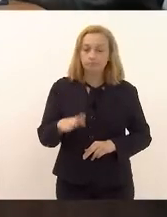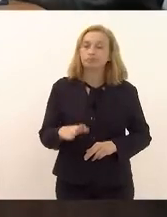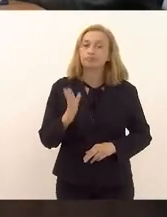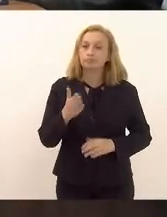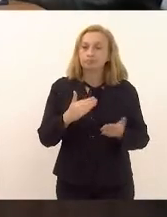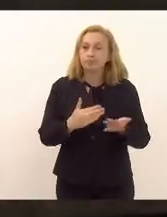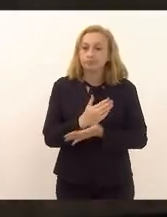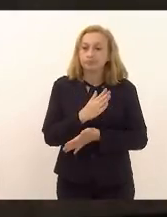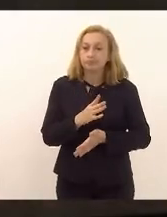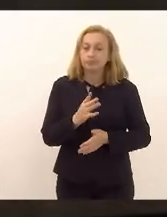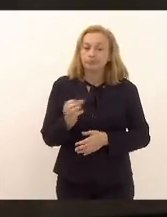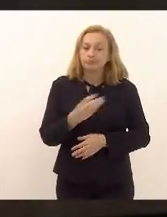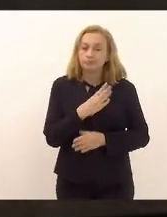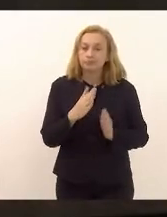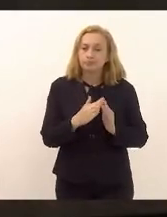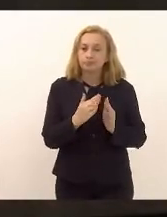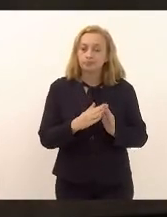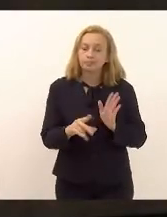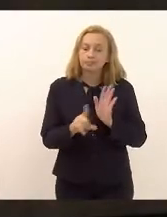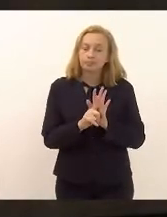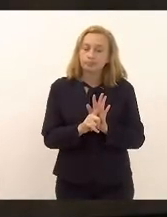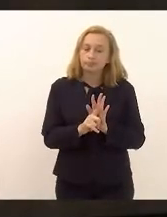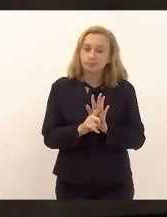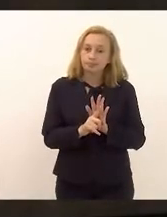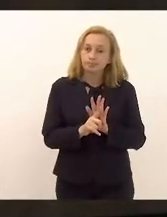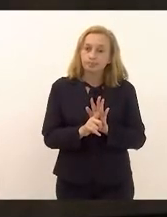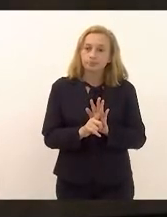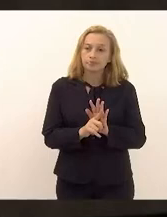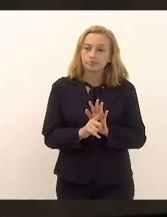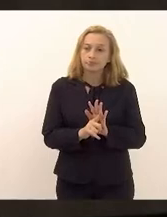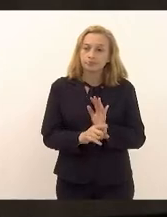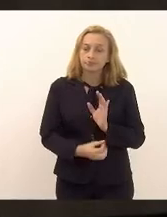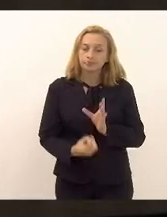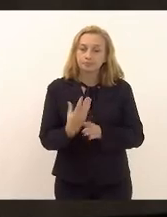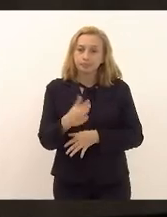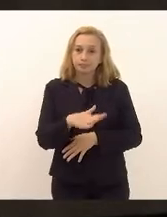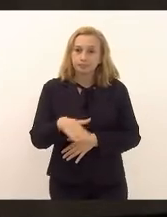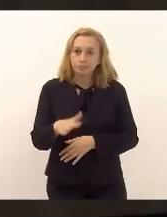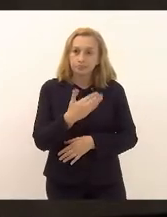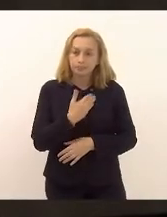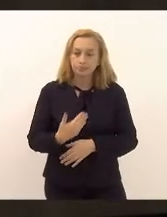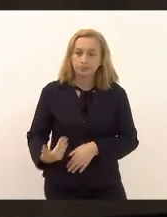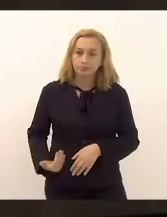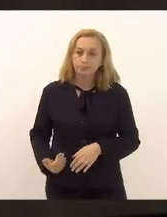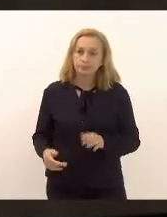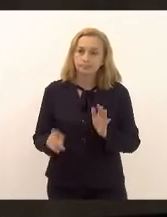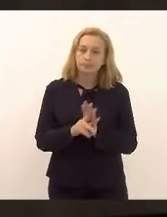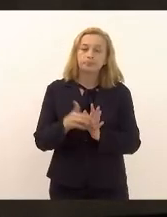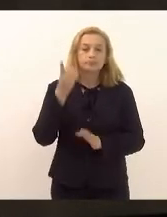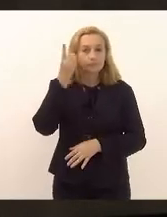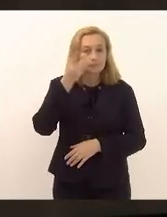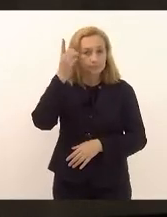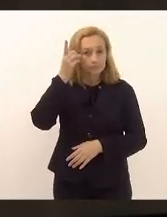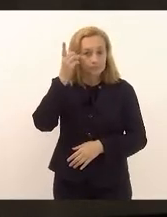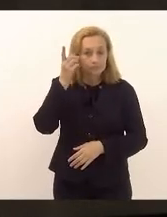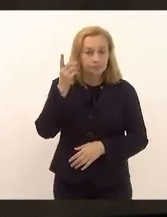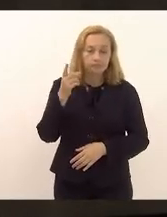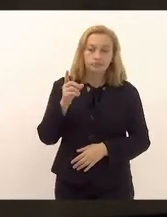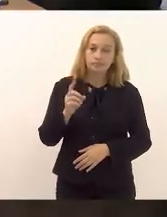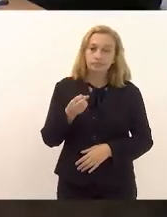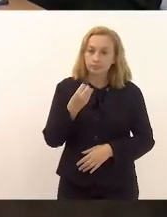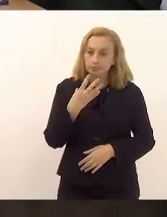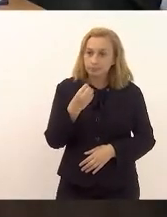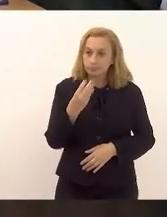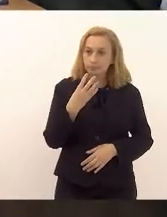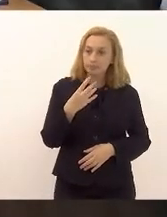aprovou recentemente aqui nessa casa um projeto que cria parâmetros na rede pública O projeto da deputada Lucinha, ele vai além e